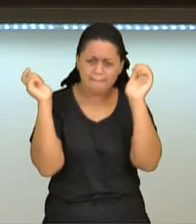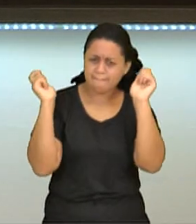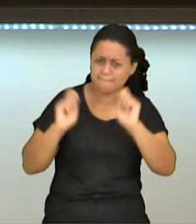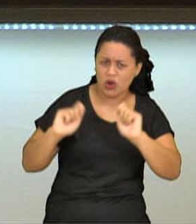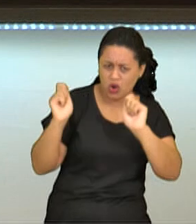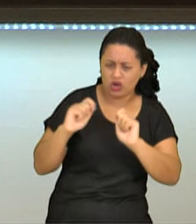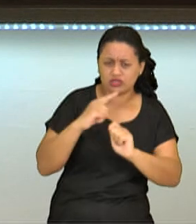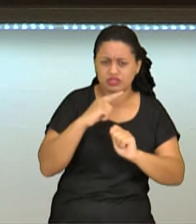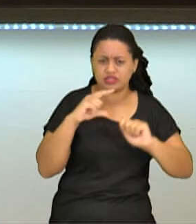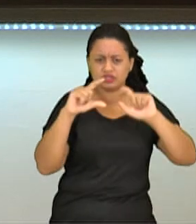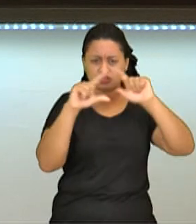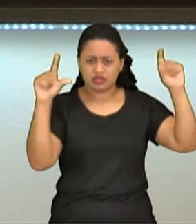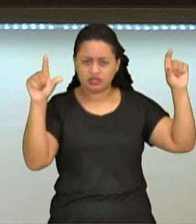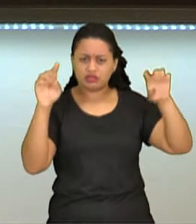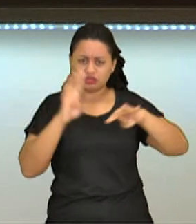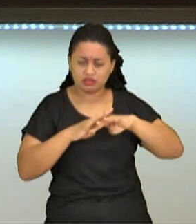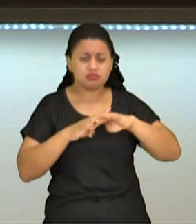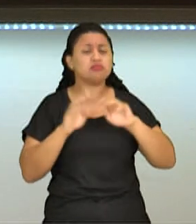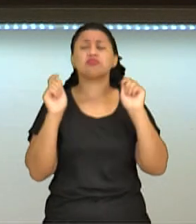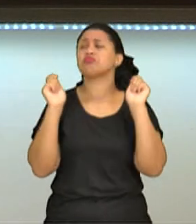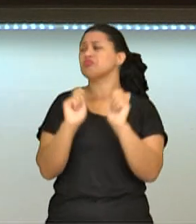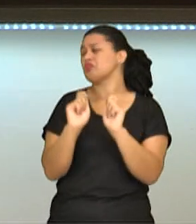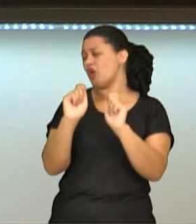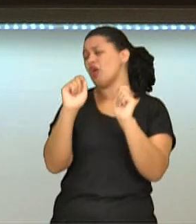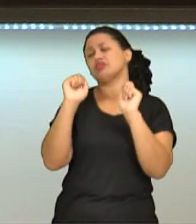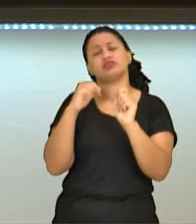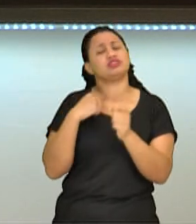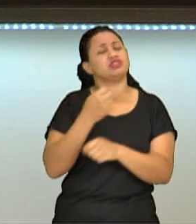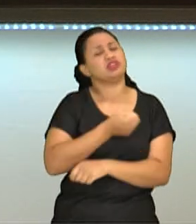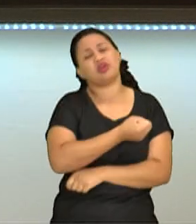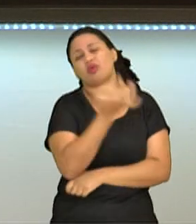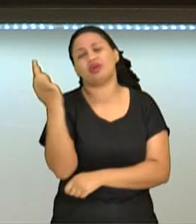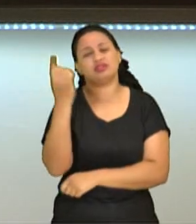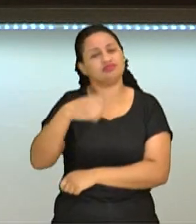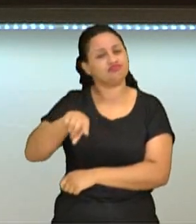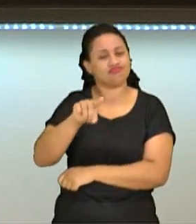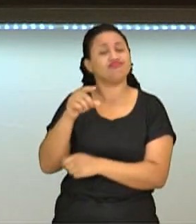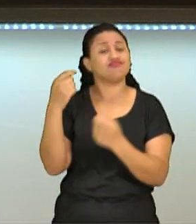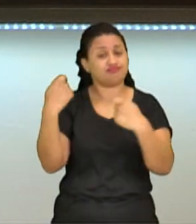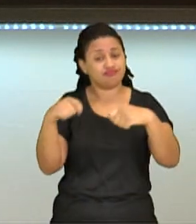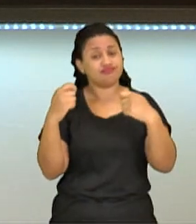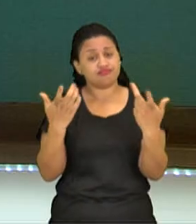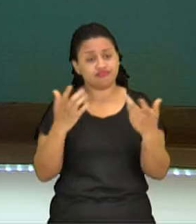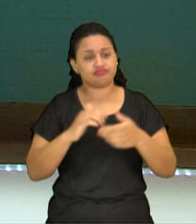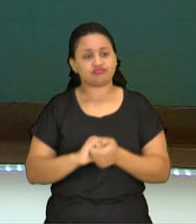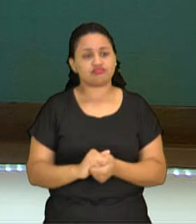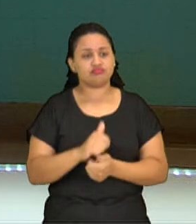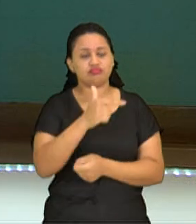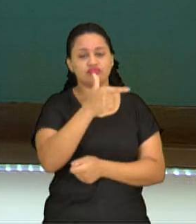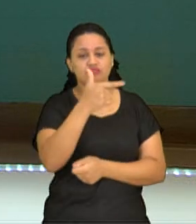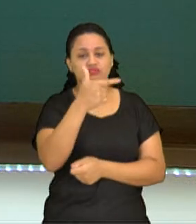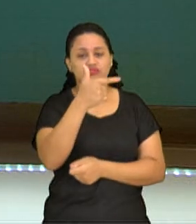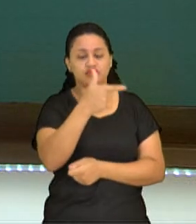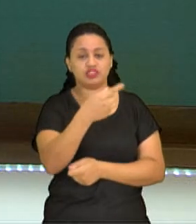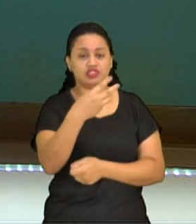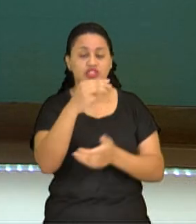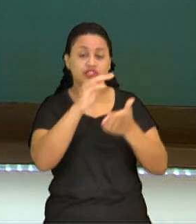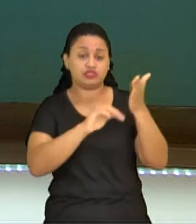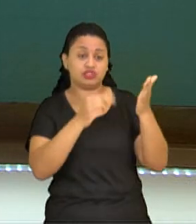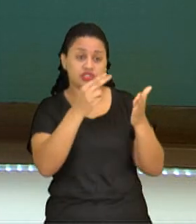parênteses na expressão? Pode, gente, pode ter quantos vocês precisarem. Então, olha lá, 23 menos 2,